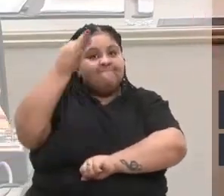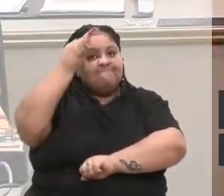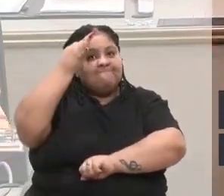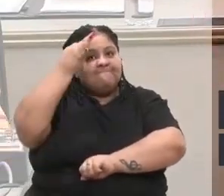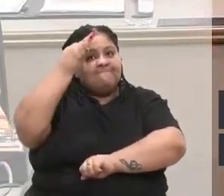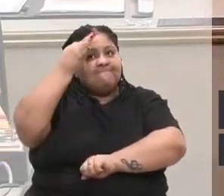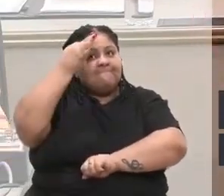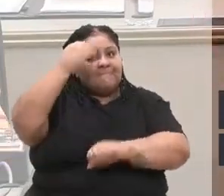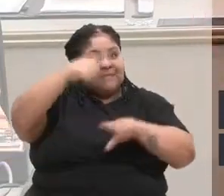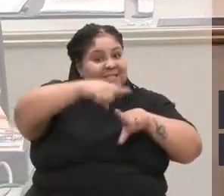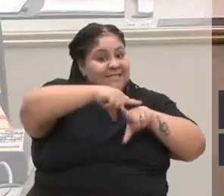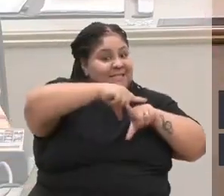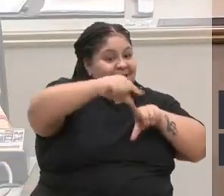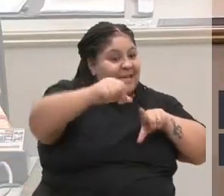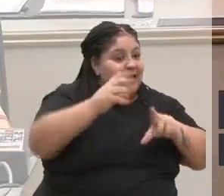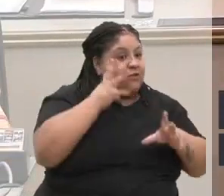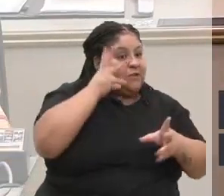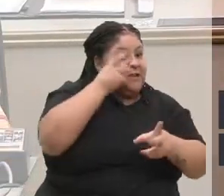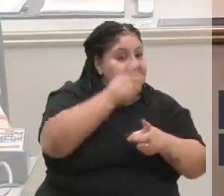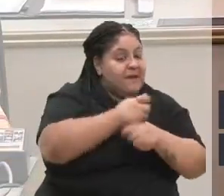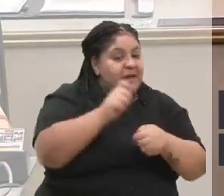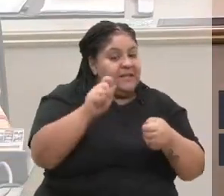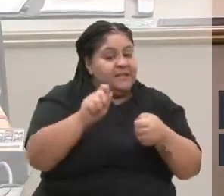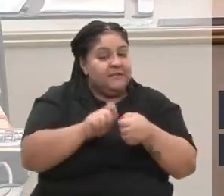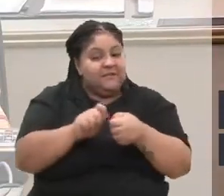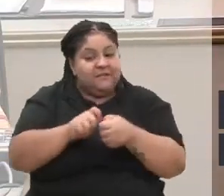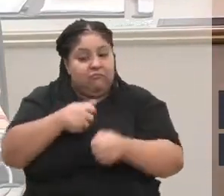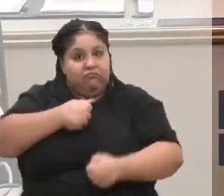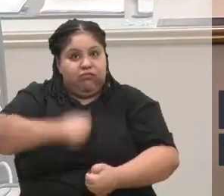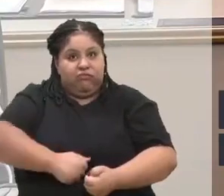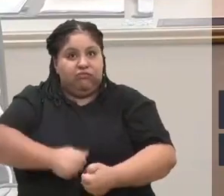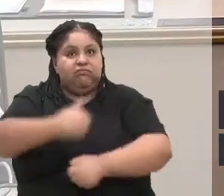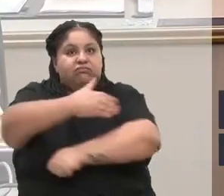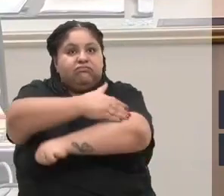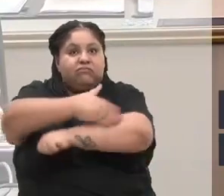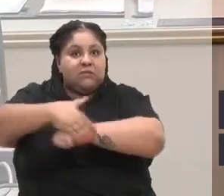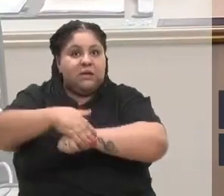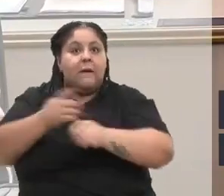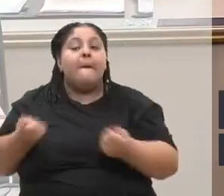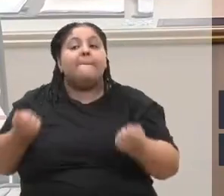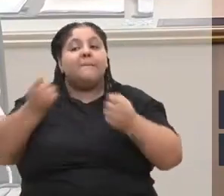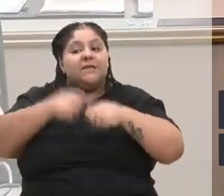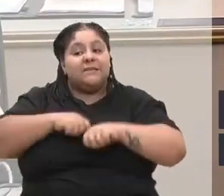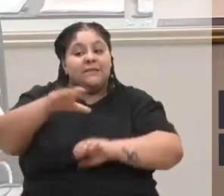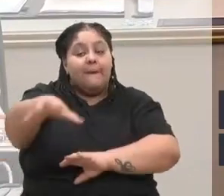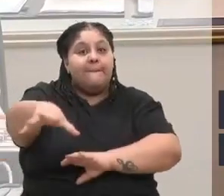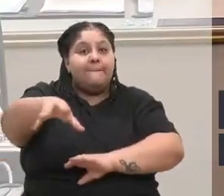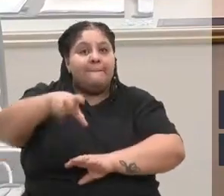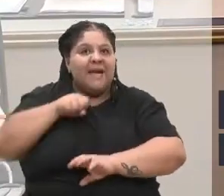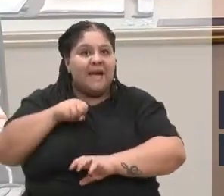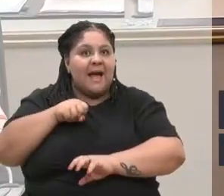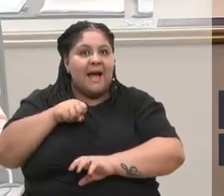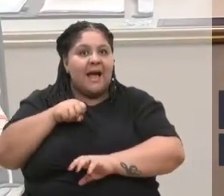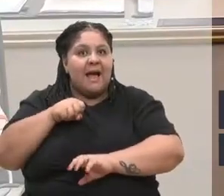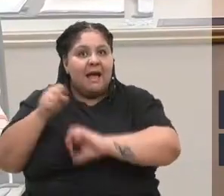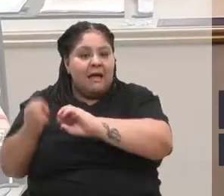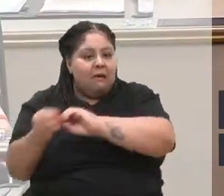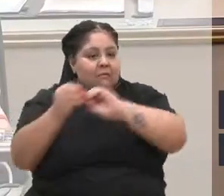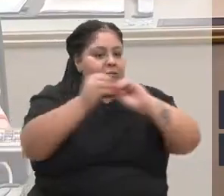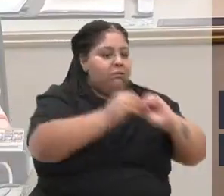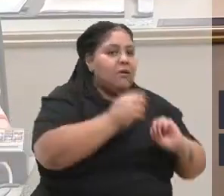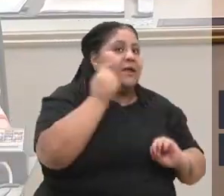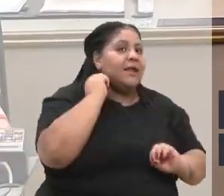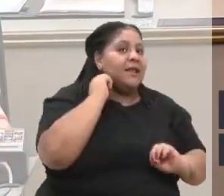eles fizerem as suas necessidades, esse material tem que ser recolhido, porque pode contaminar a